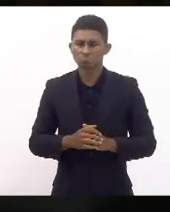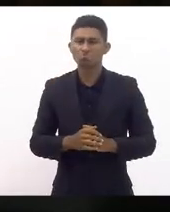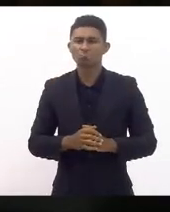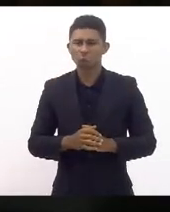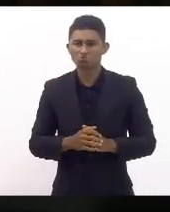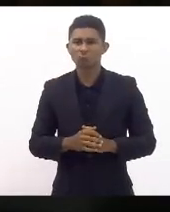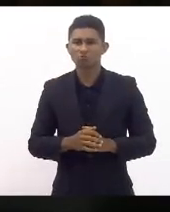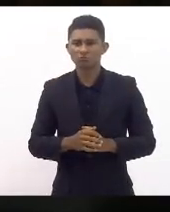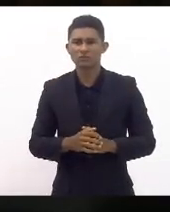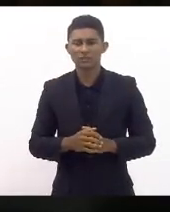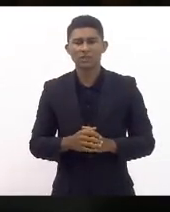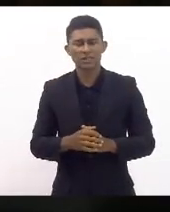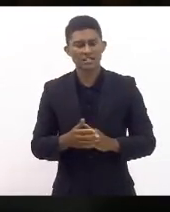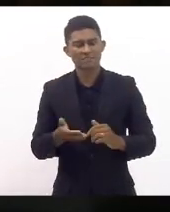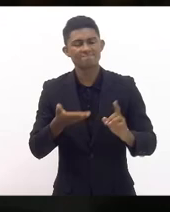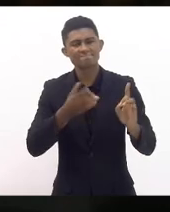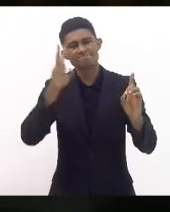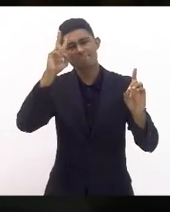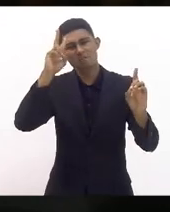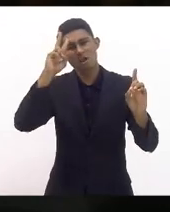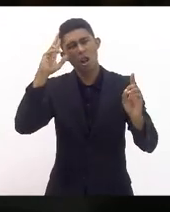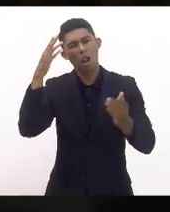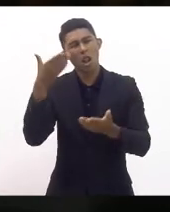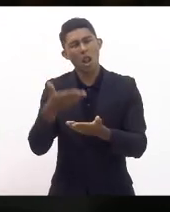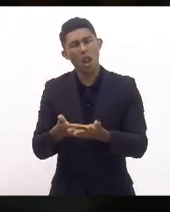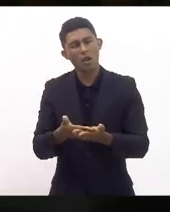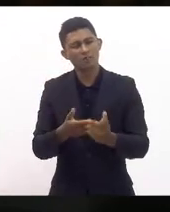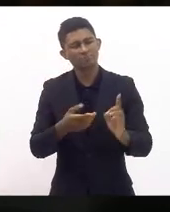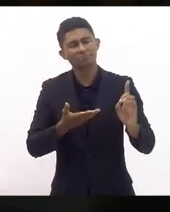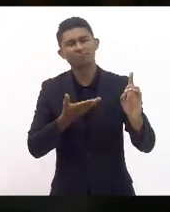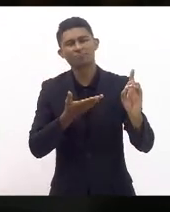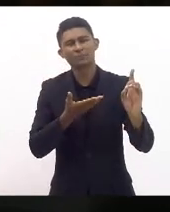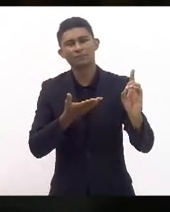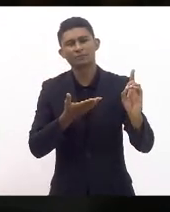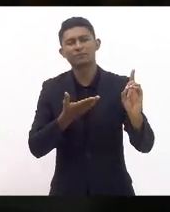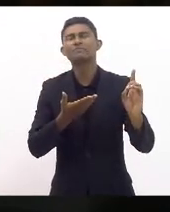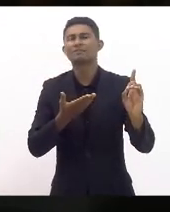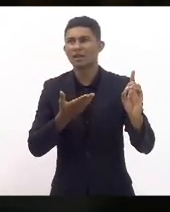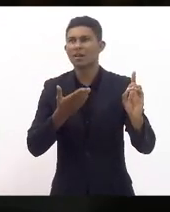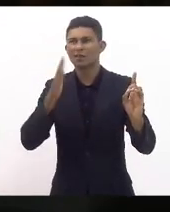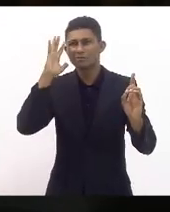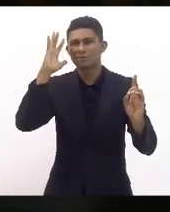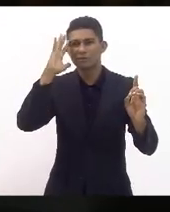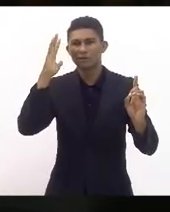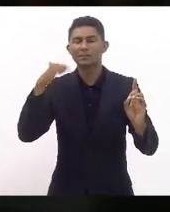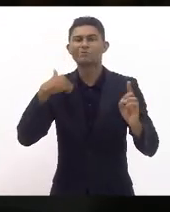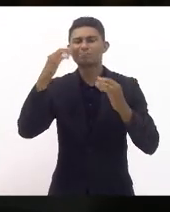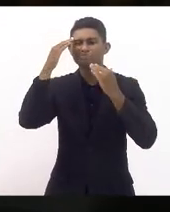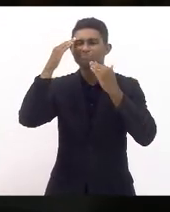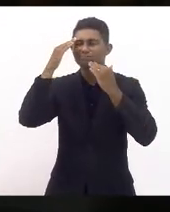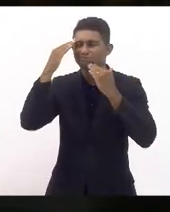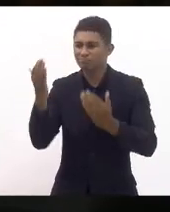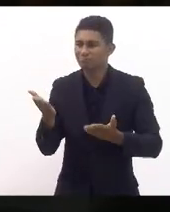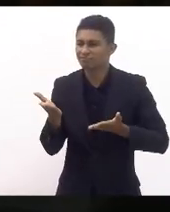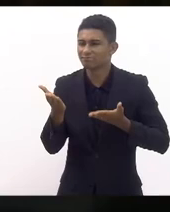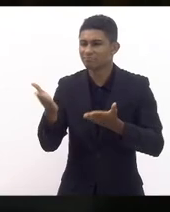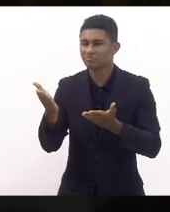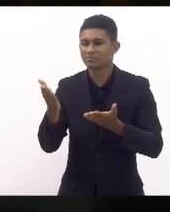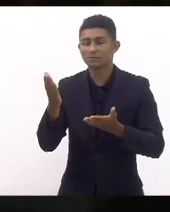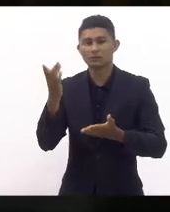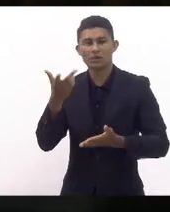nessa trajetória de Tiradentes que eu queria agradecer mais uma vez a você, Rosenberg, e